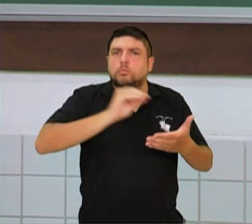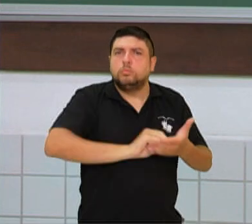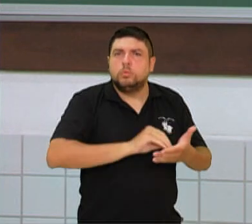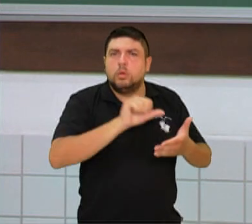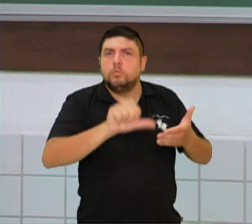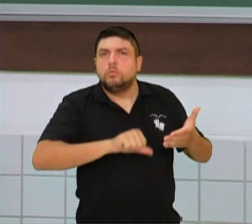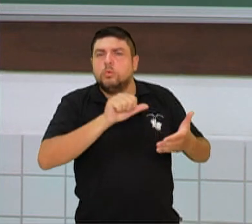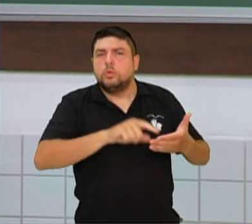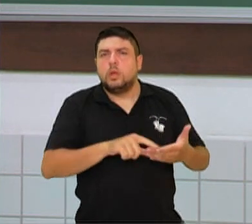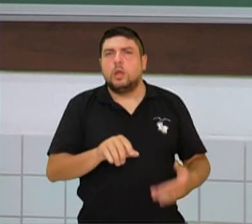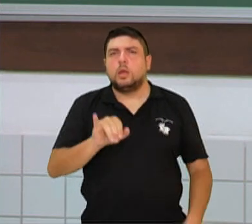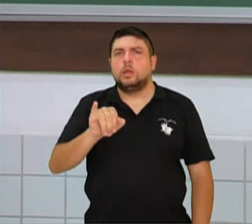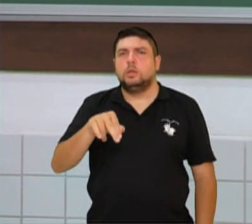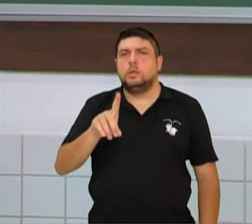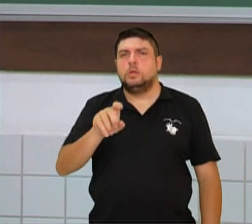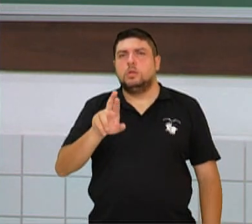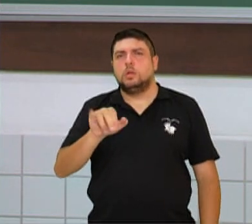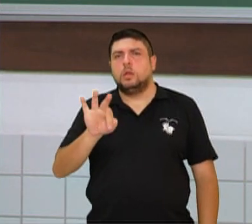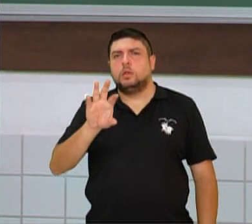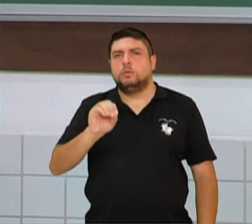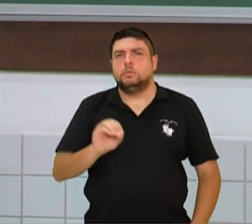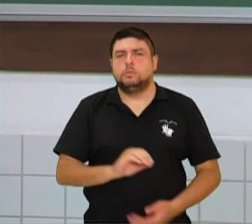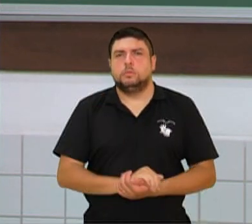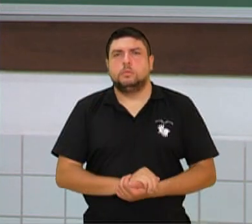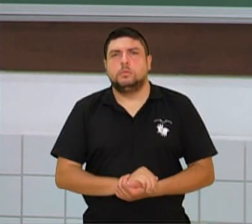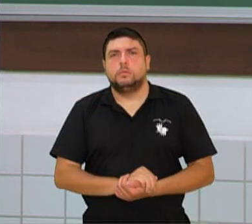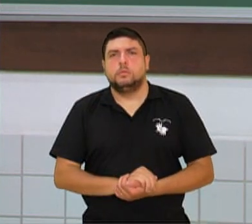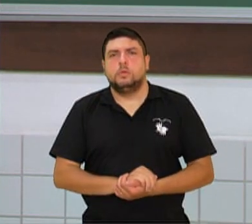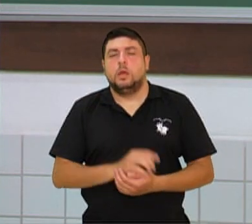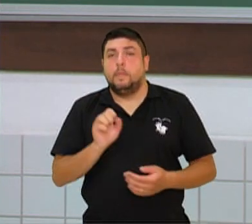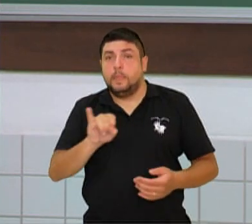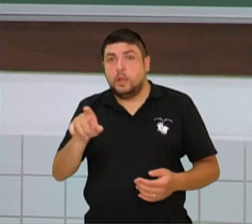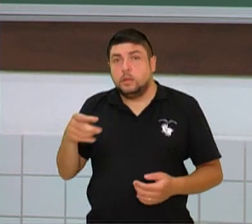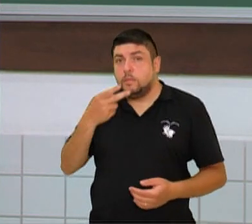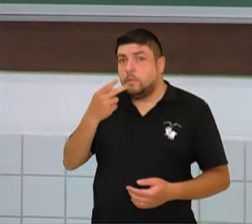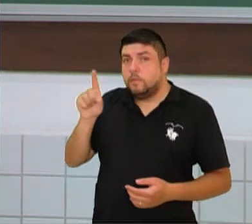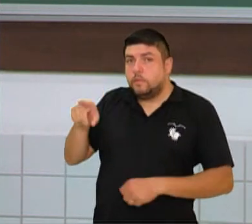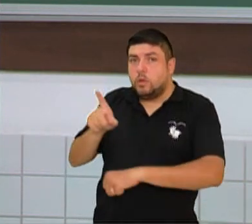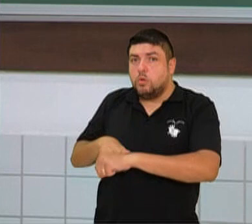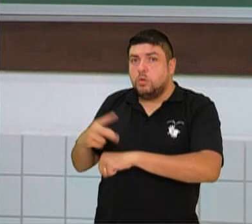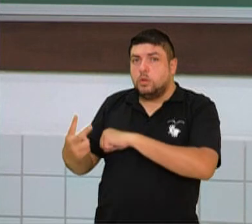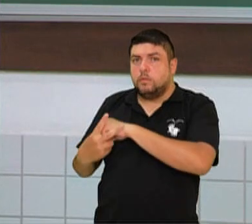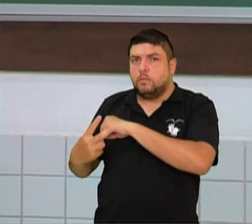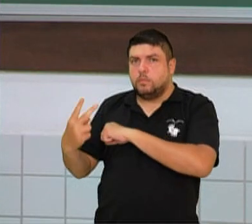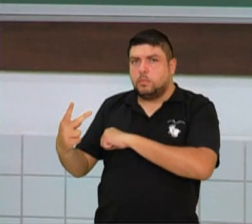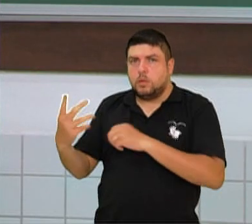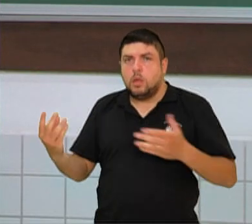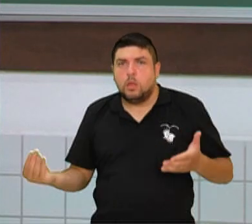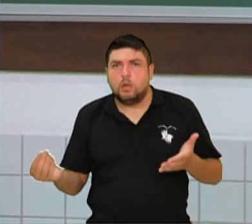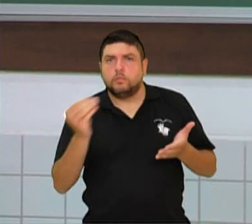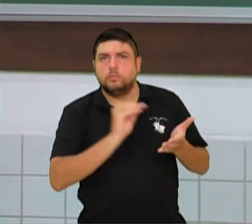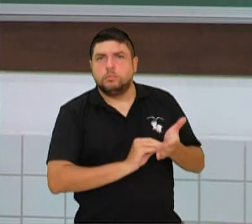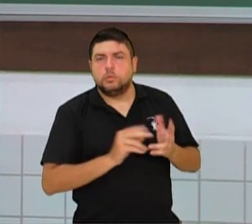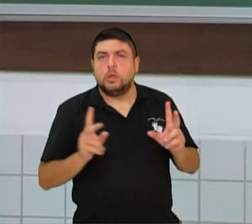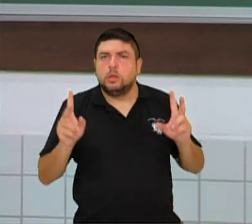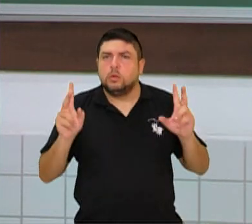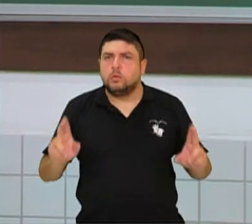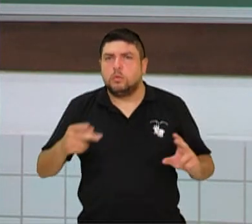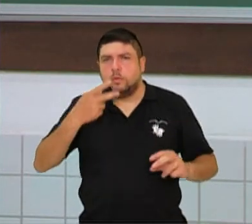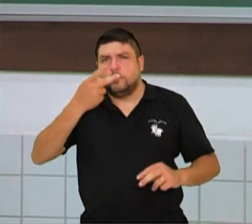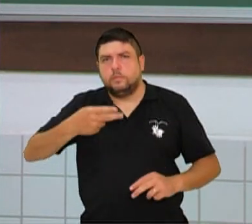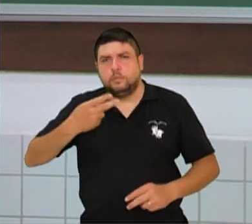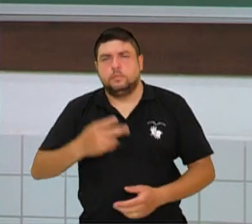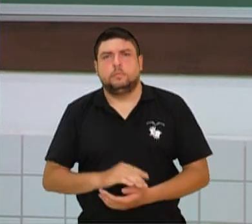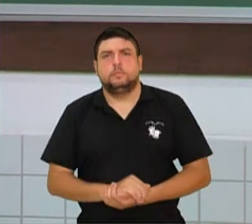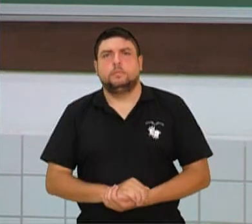indireto. Perfeito? Então se ele está falando ali aquele tempo verbal, mantém-se ali o tempo verbal. Ok? Do jeitinho que